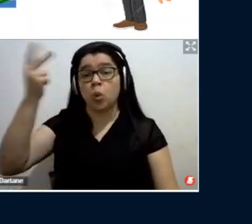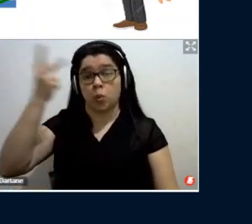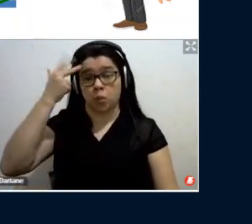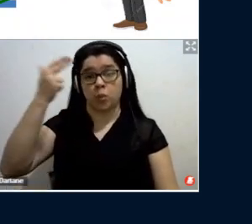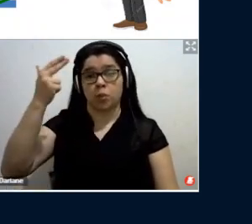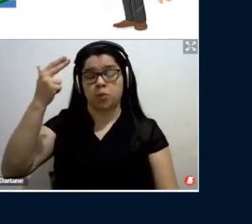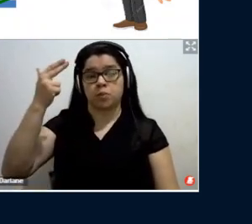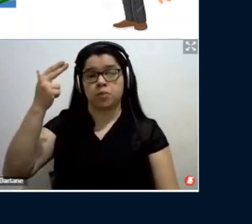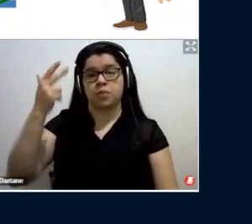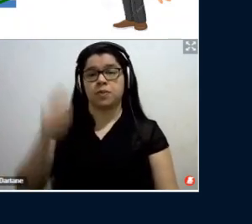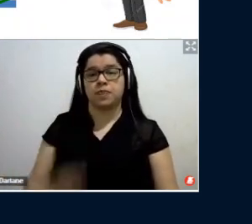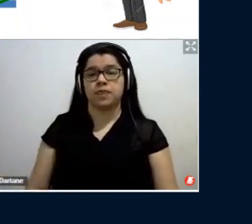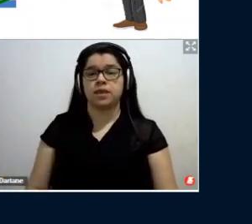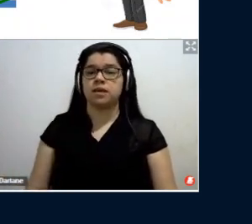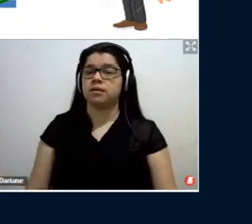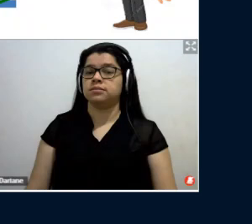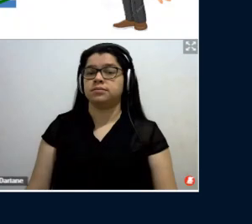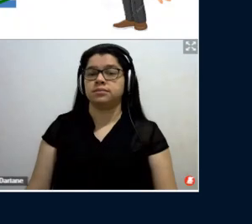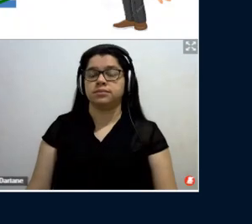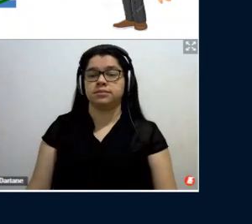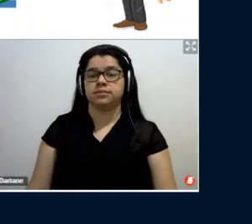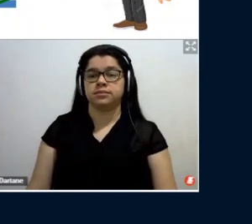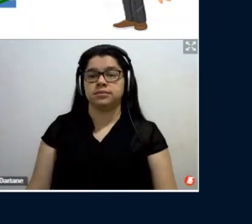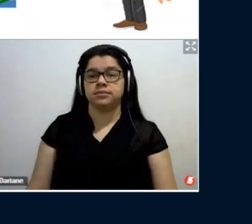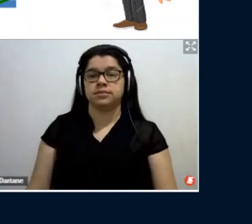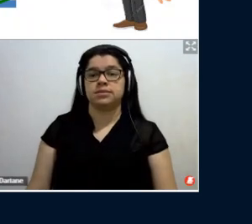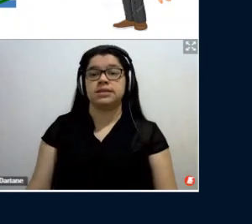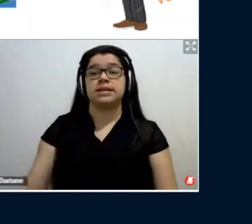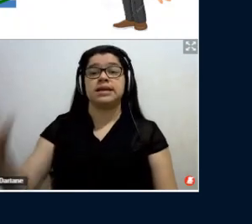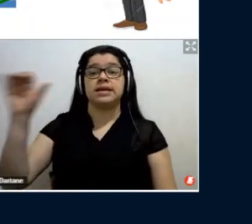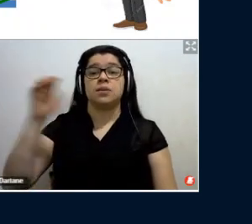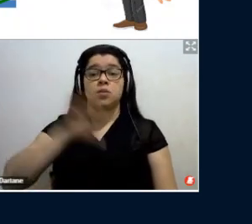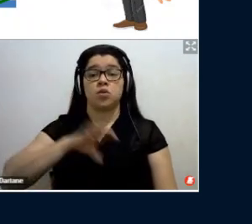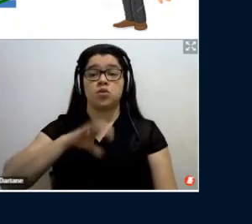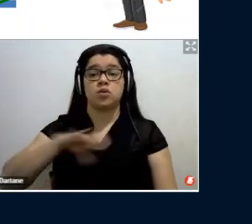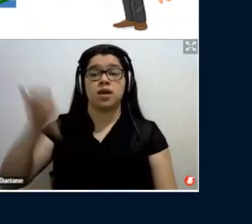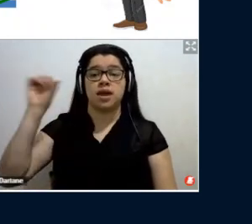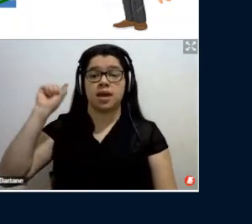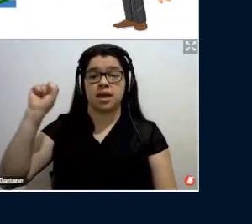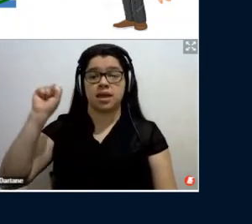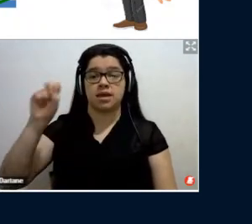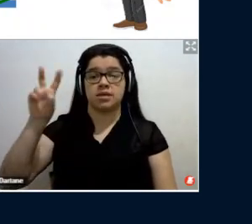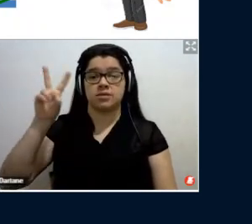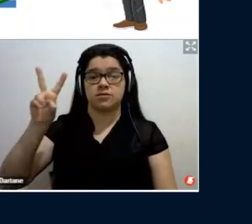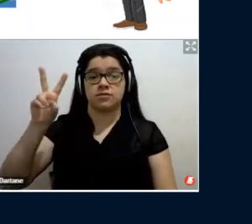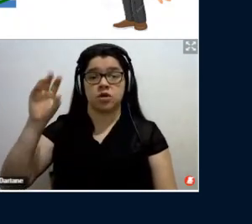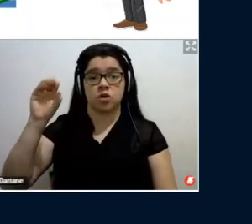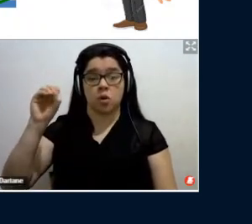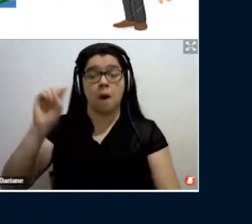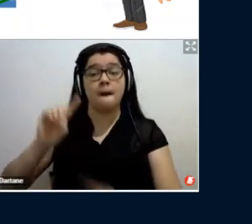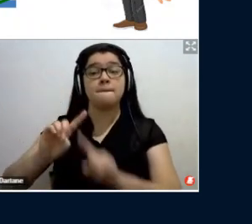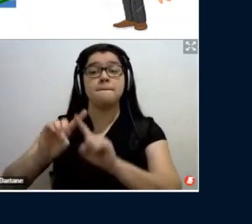Normalmente vai ser sempre SVO o português. Mas tem exceção.